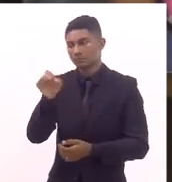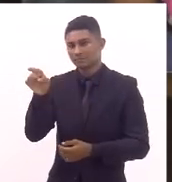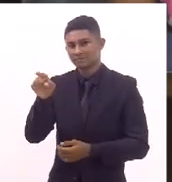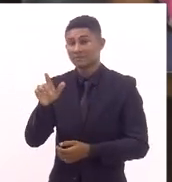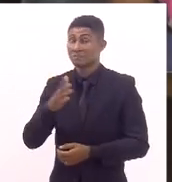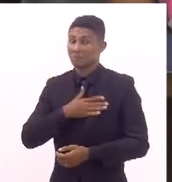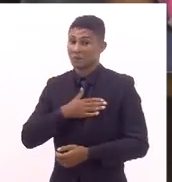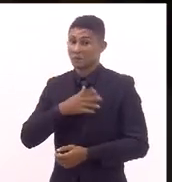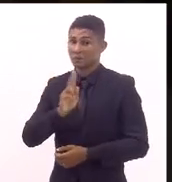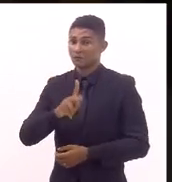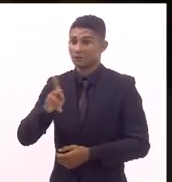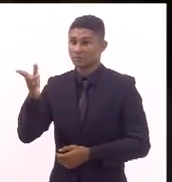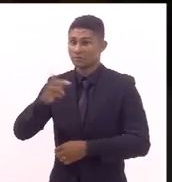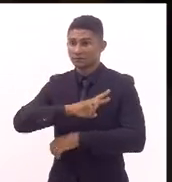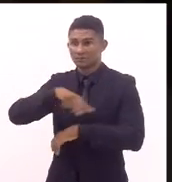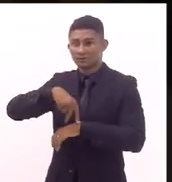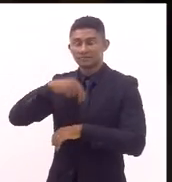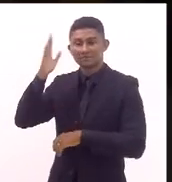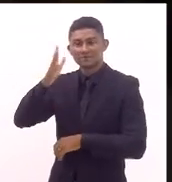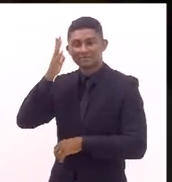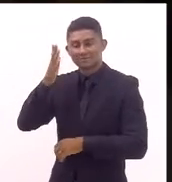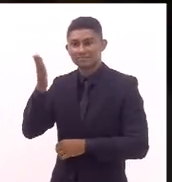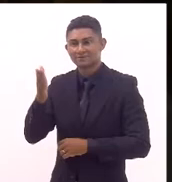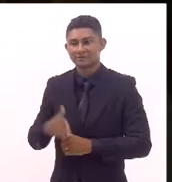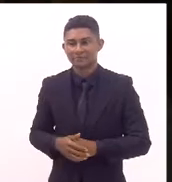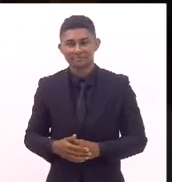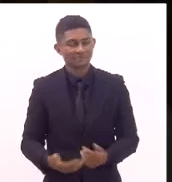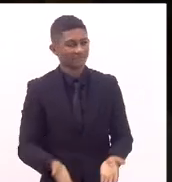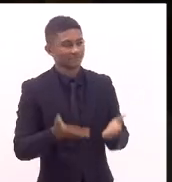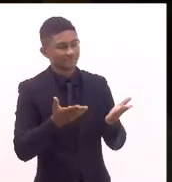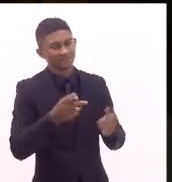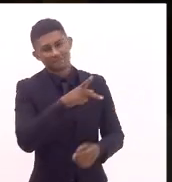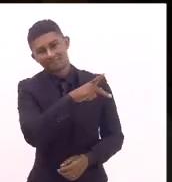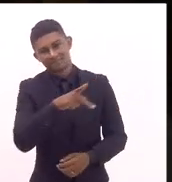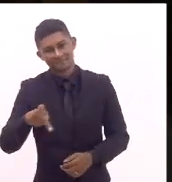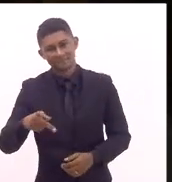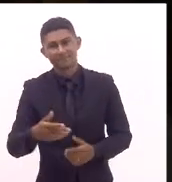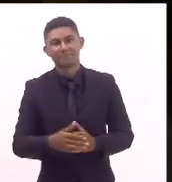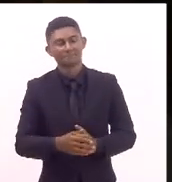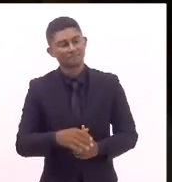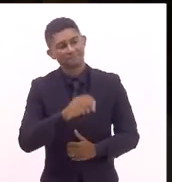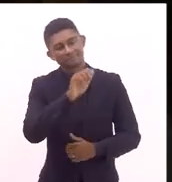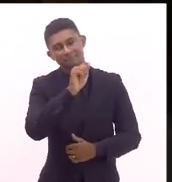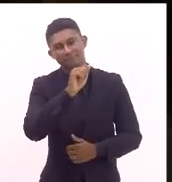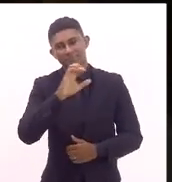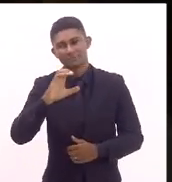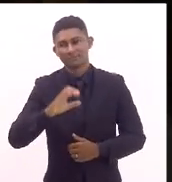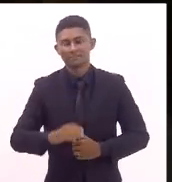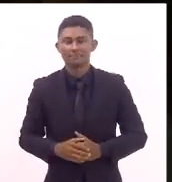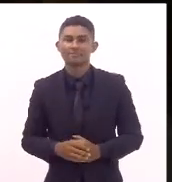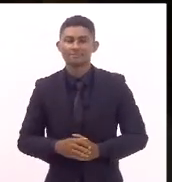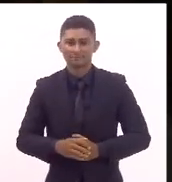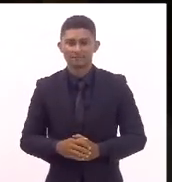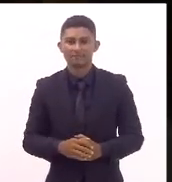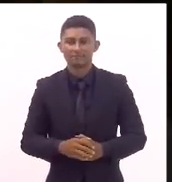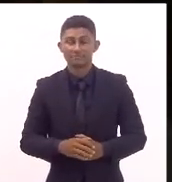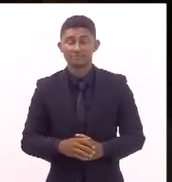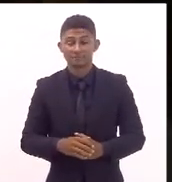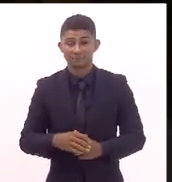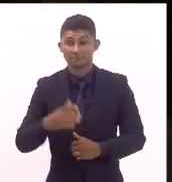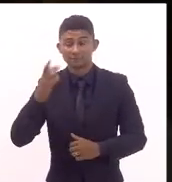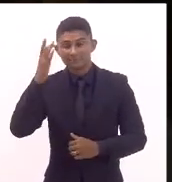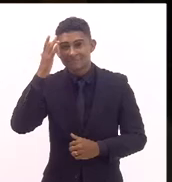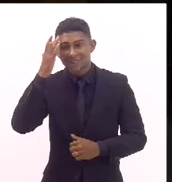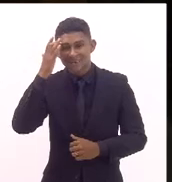meu professor o diretor-presidente o André Ceciliano eu